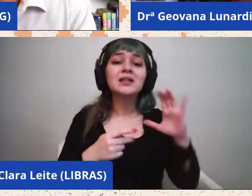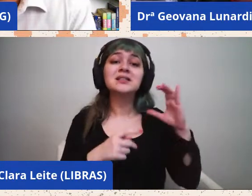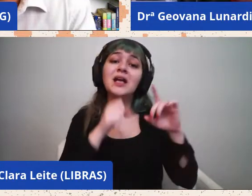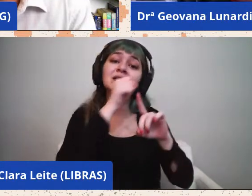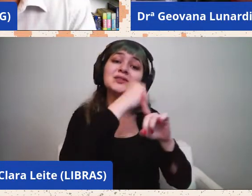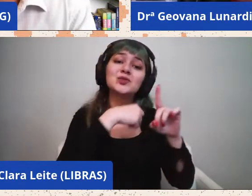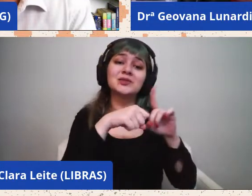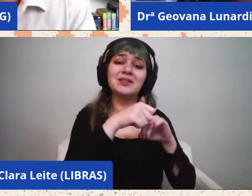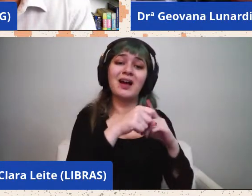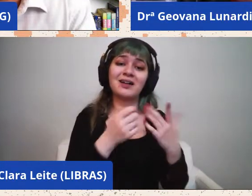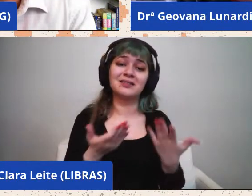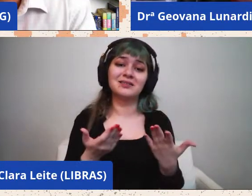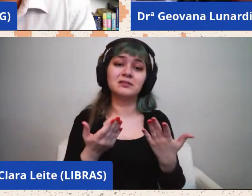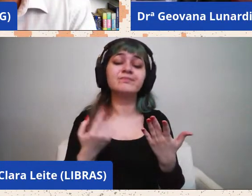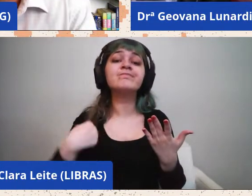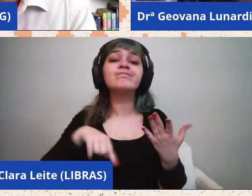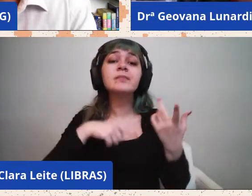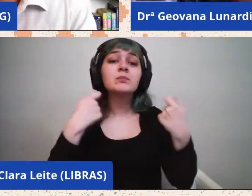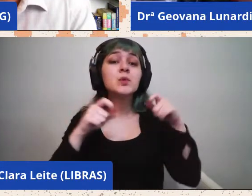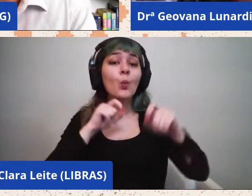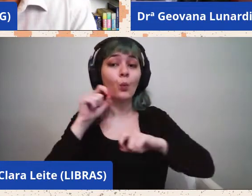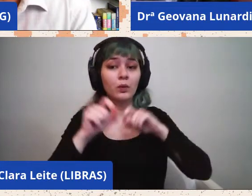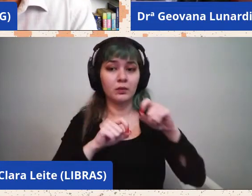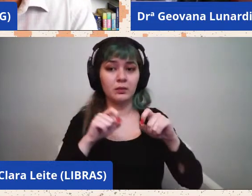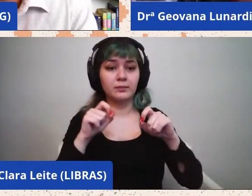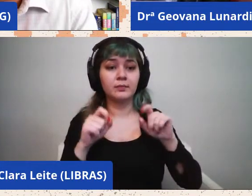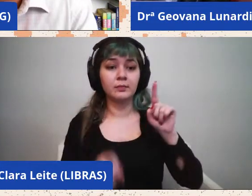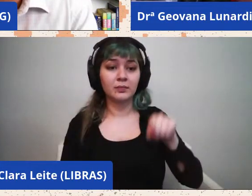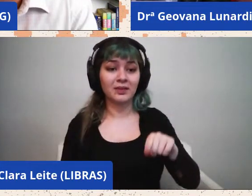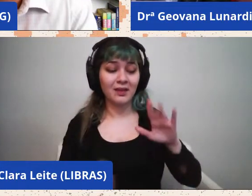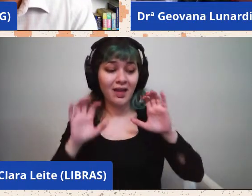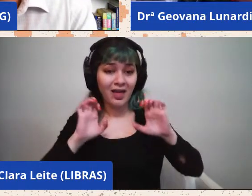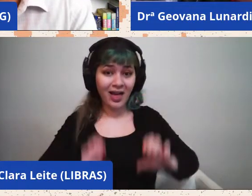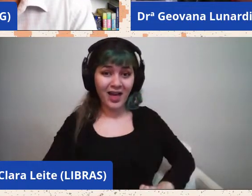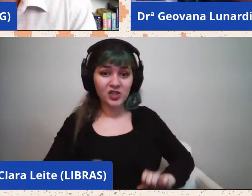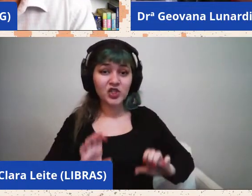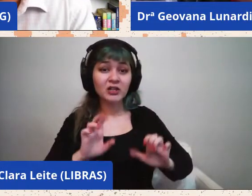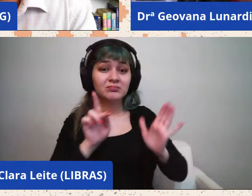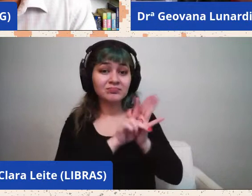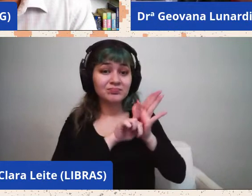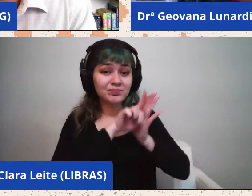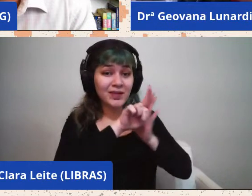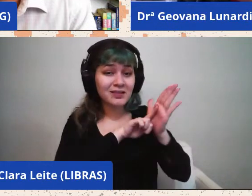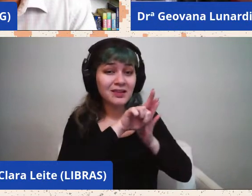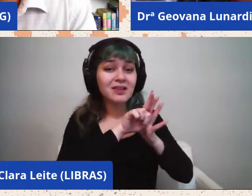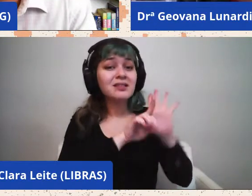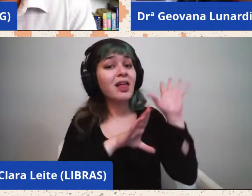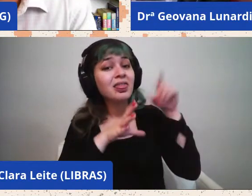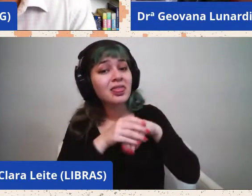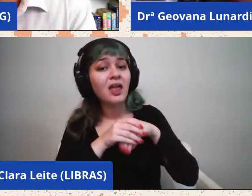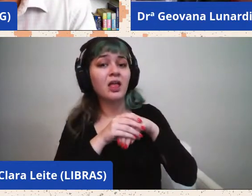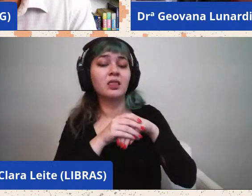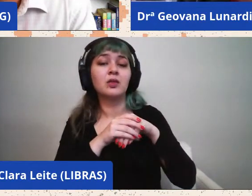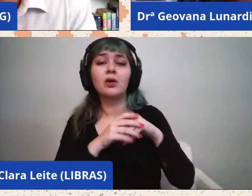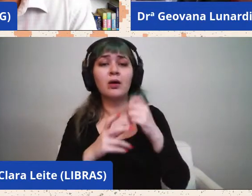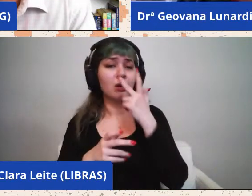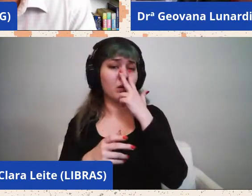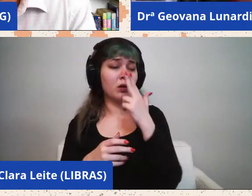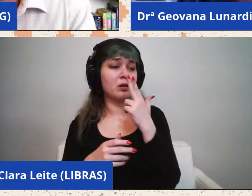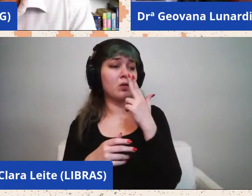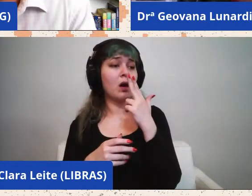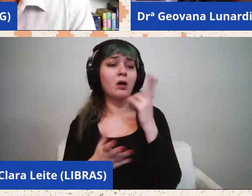nós precisamos? Nós precisamos que a ética em pesquisa seja incorporada como uma